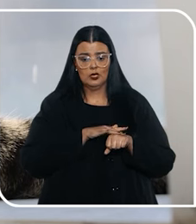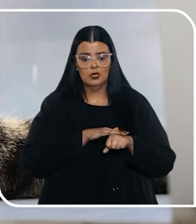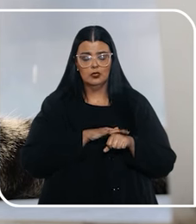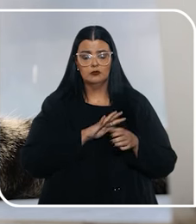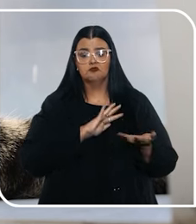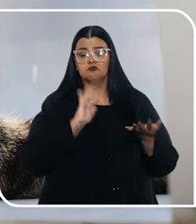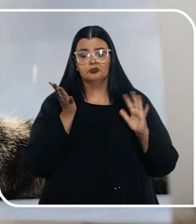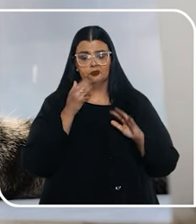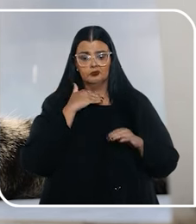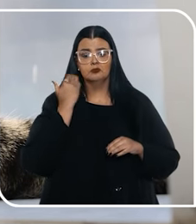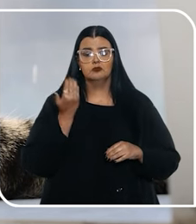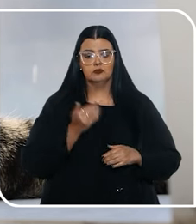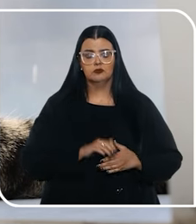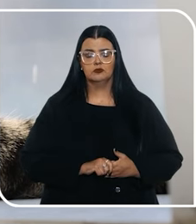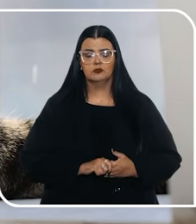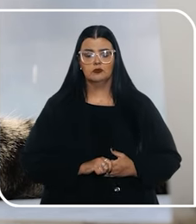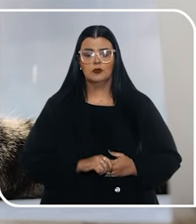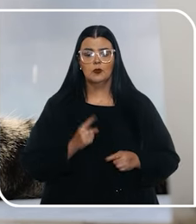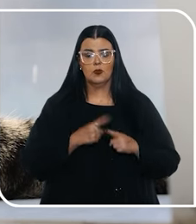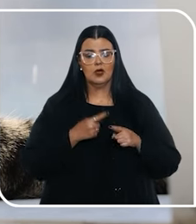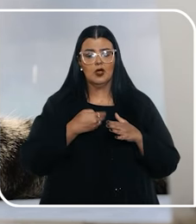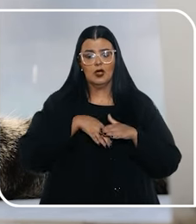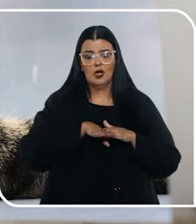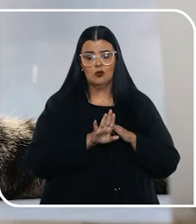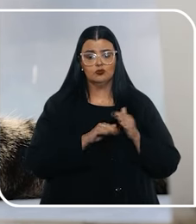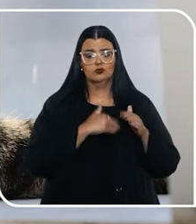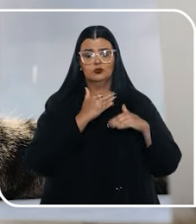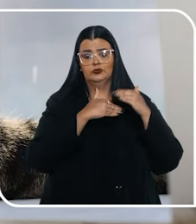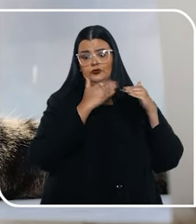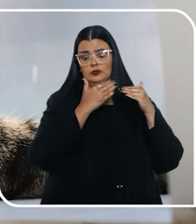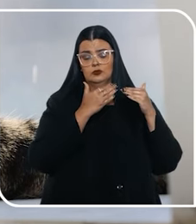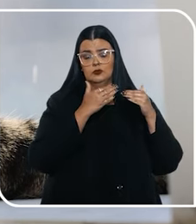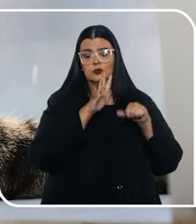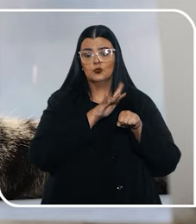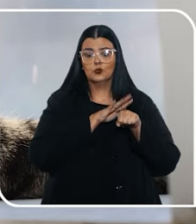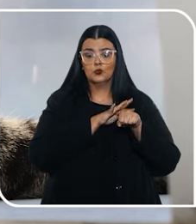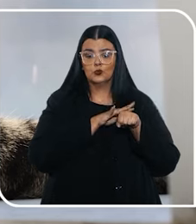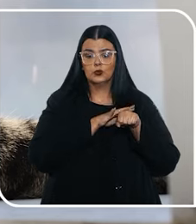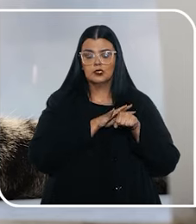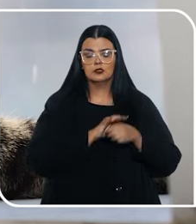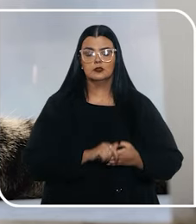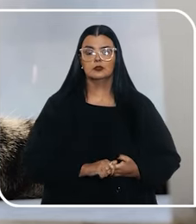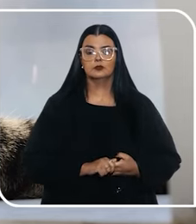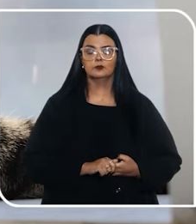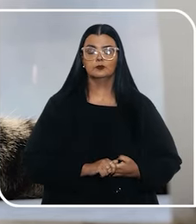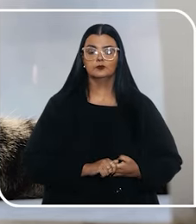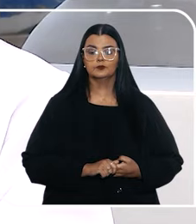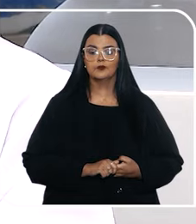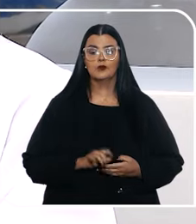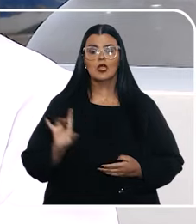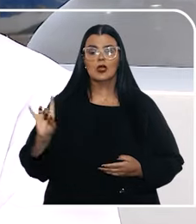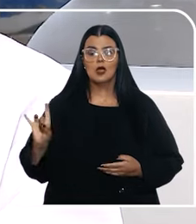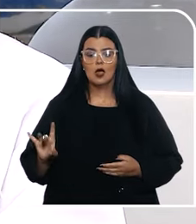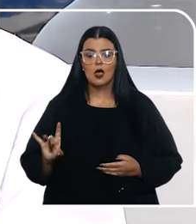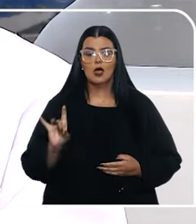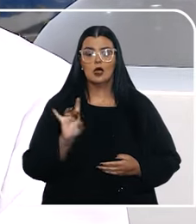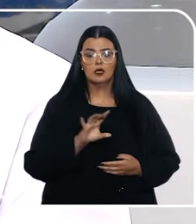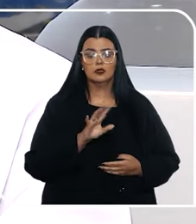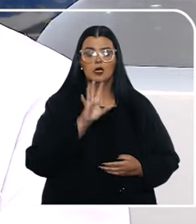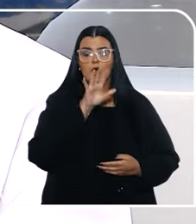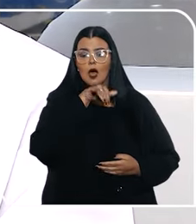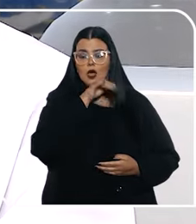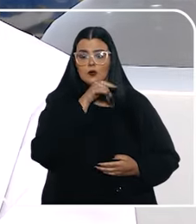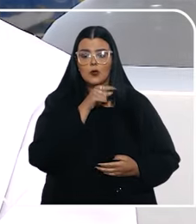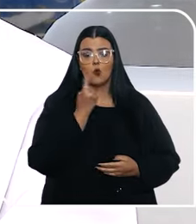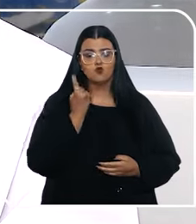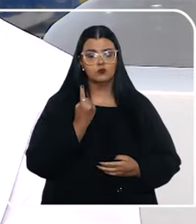adoecer e acabarem indo a óbito, dependendo da evolução, né, da doença que for instalada. Cada animal